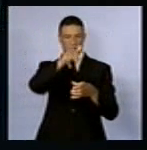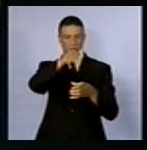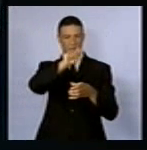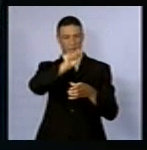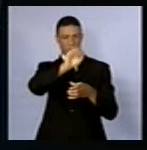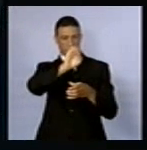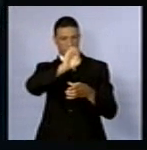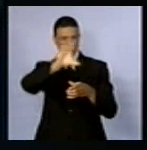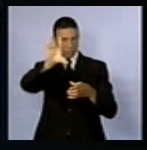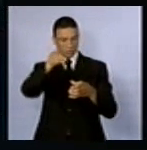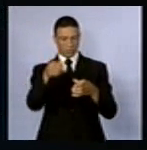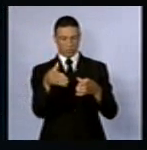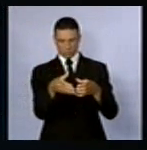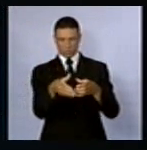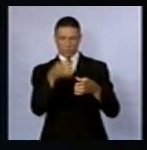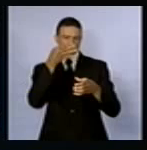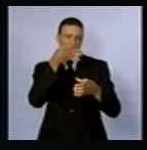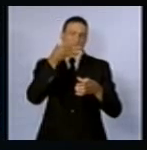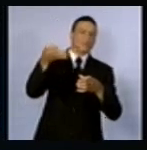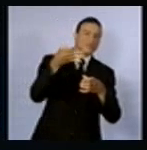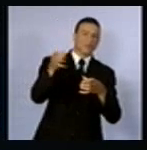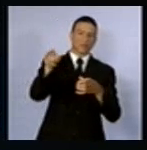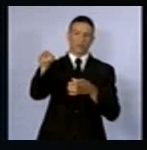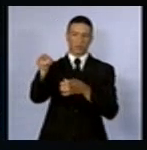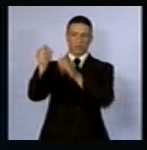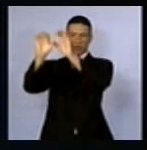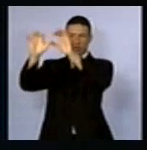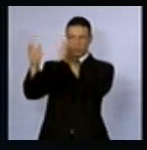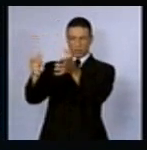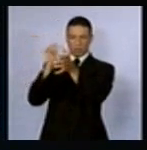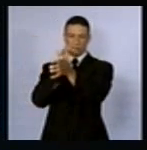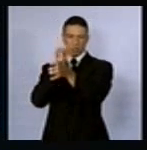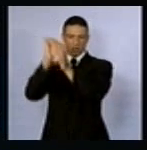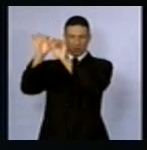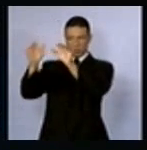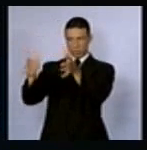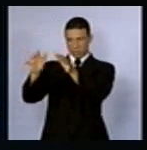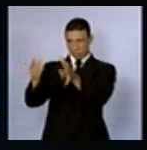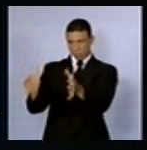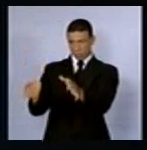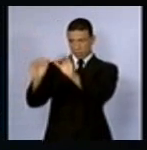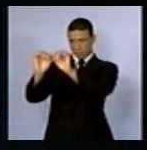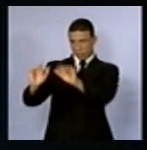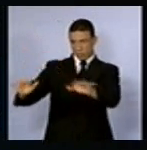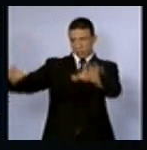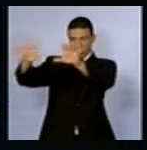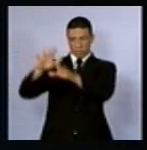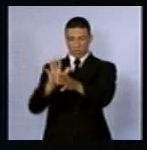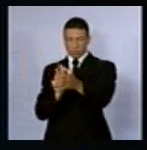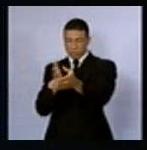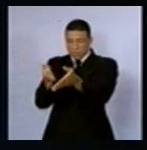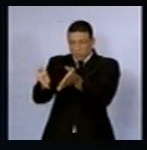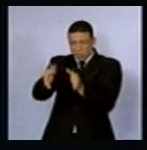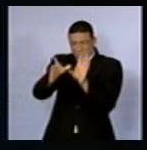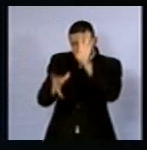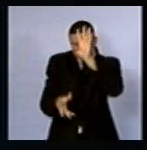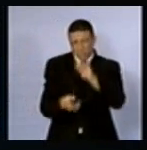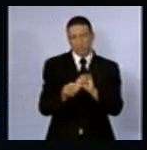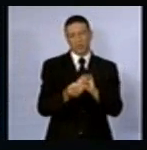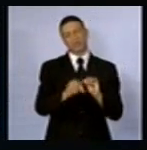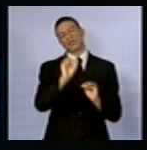relação à exposição sobre Campos elétricos e magnéticos e especificamente vou me restringir aqui a